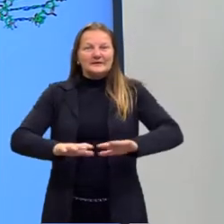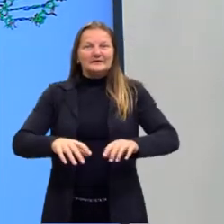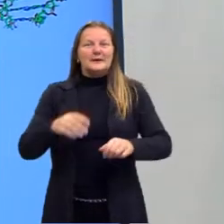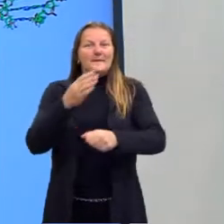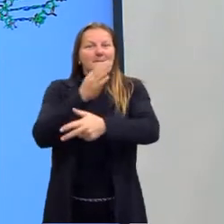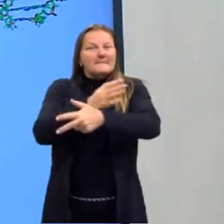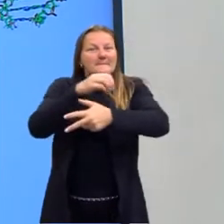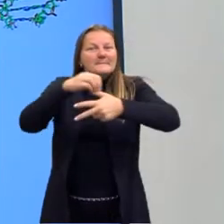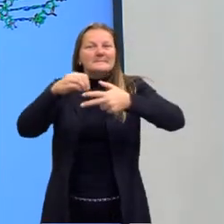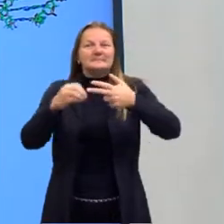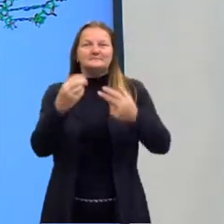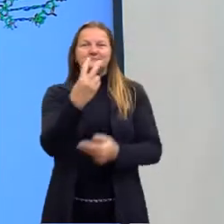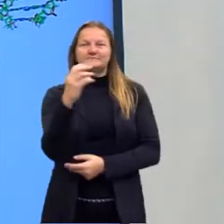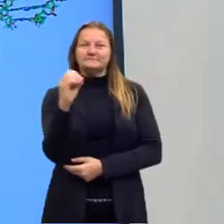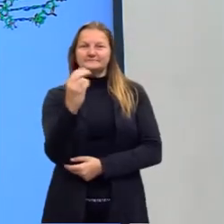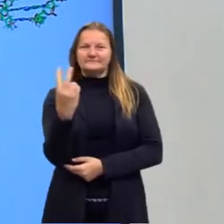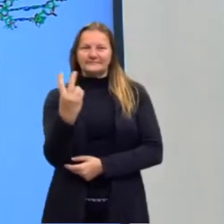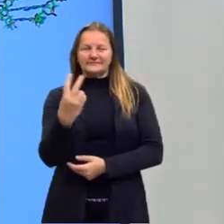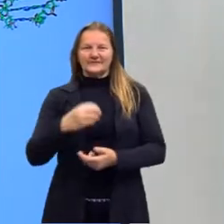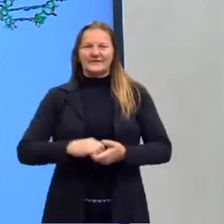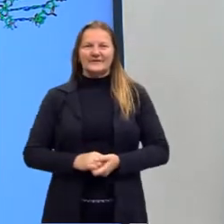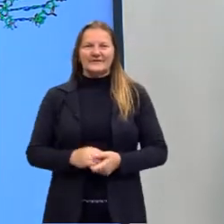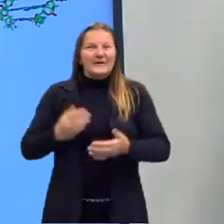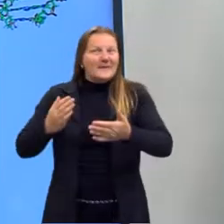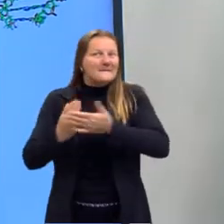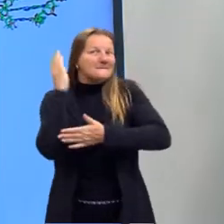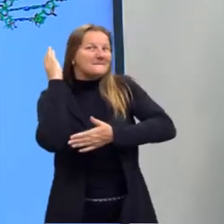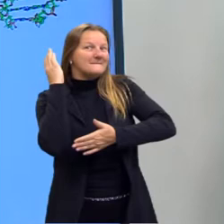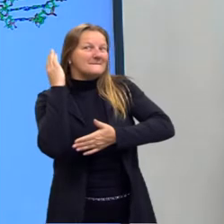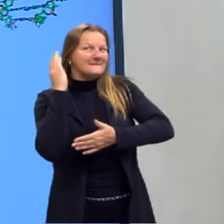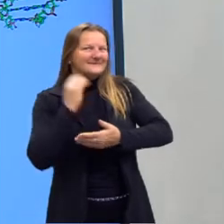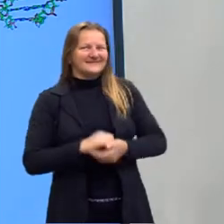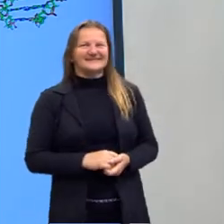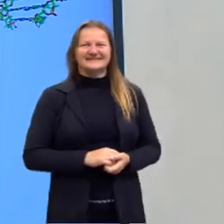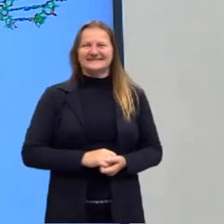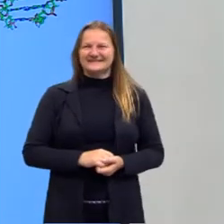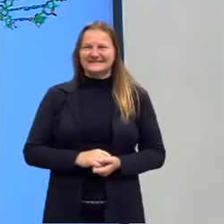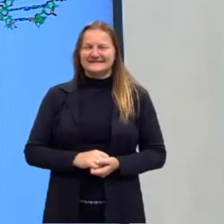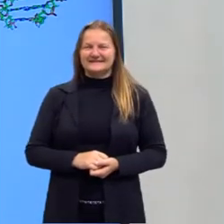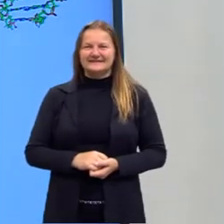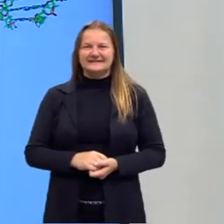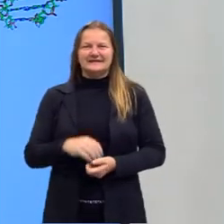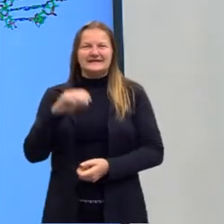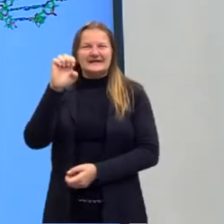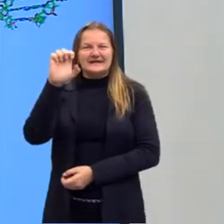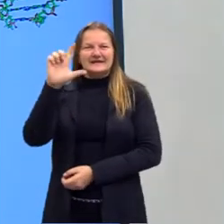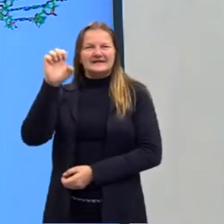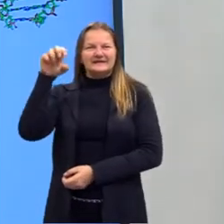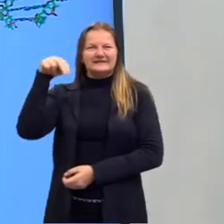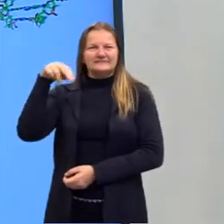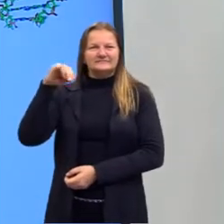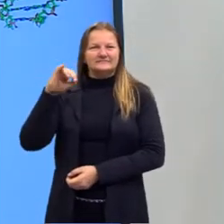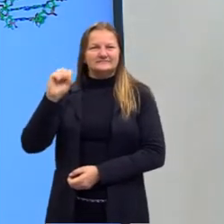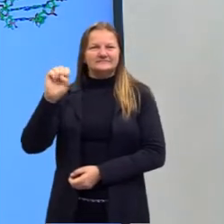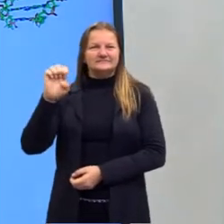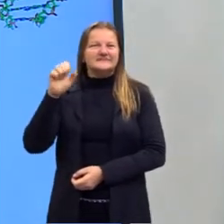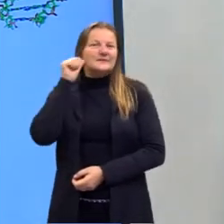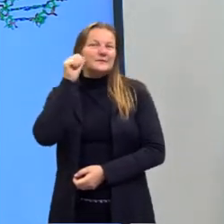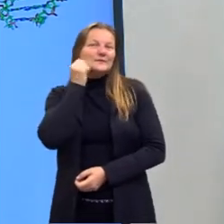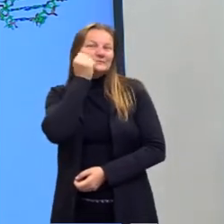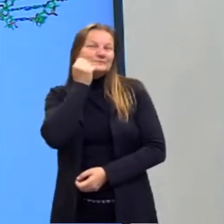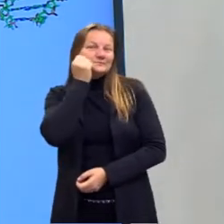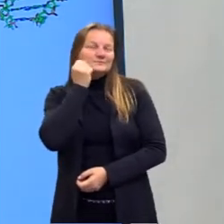pro Enem 2022 partiu passar bom me chamo elenize Pereira sou uma mulher negra